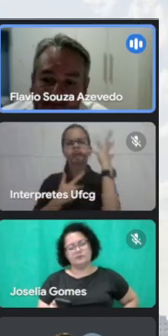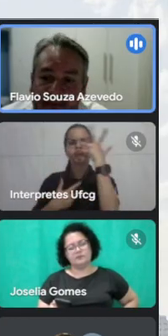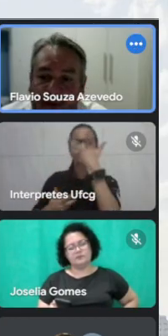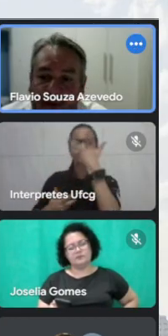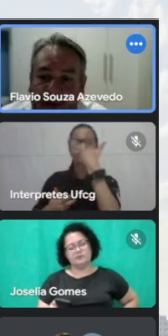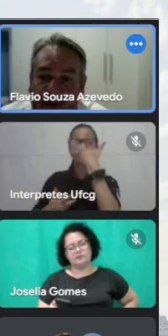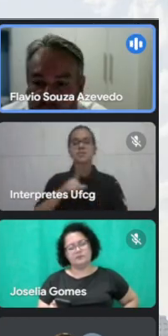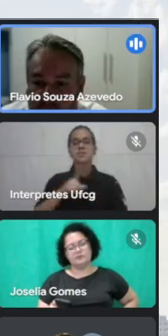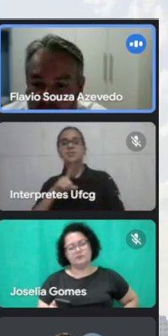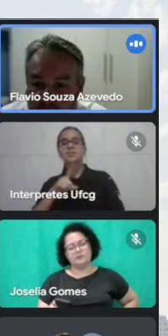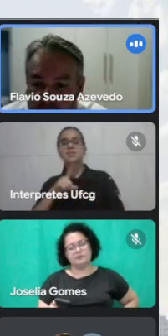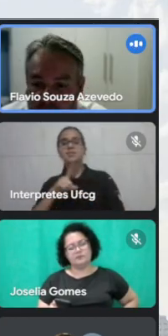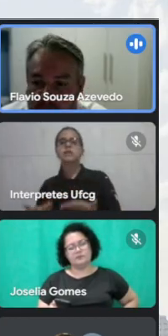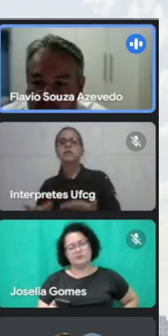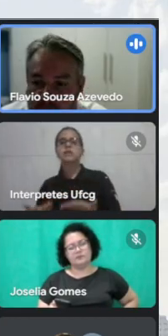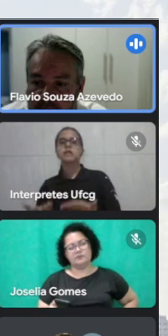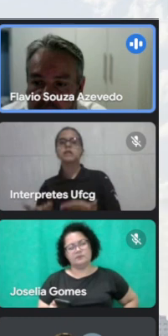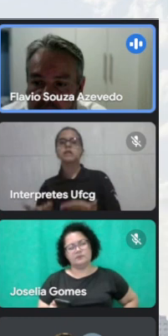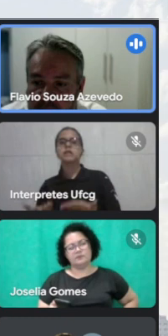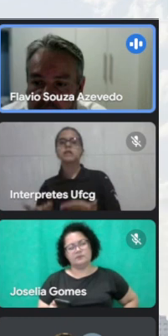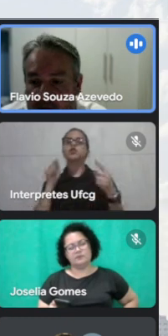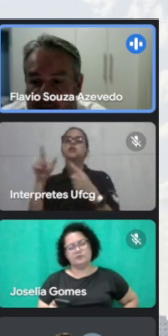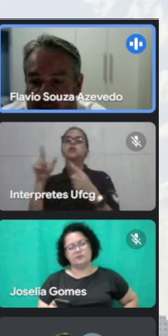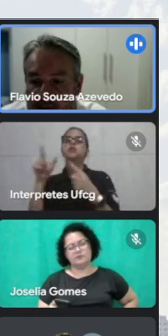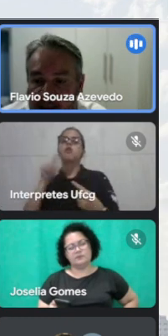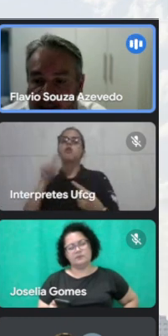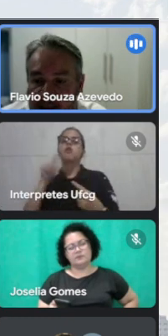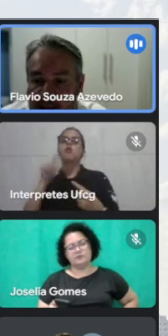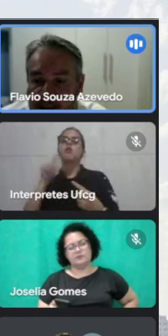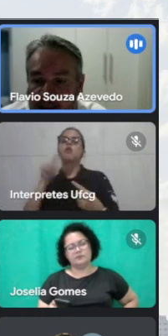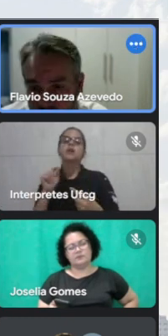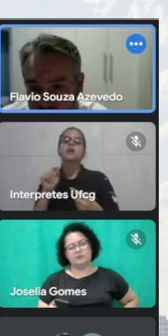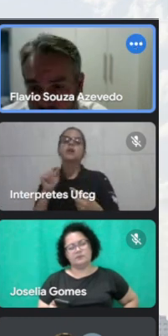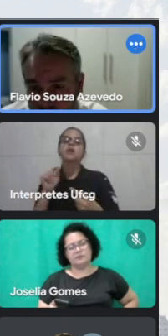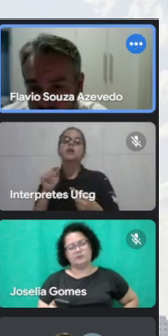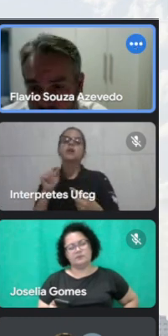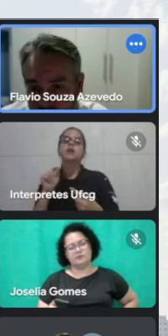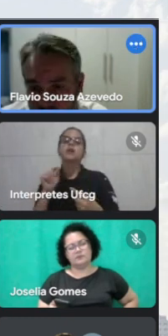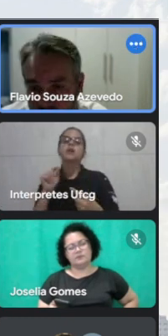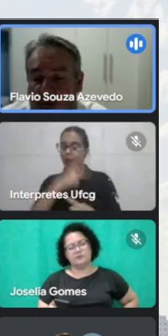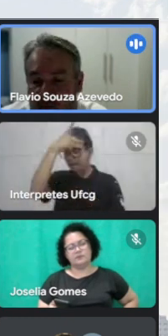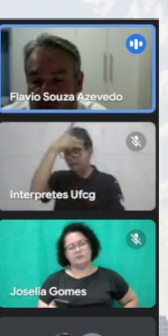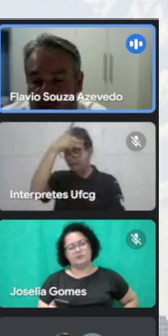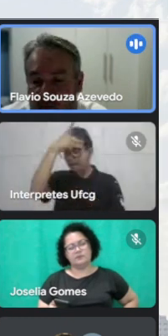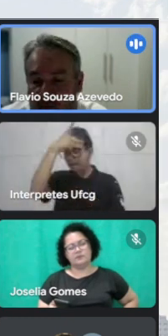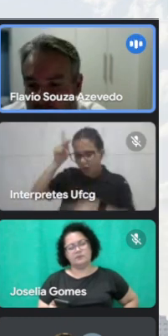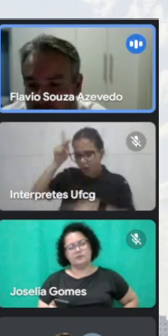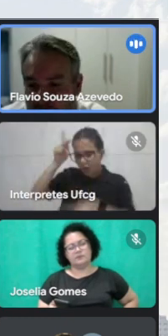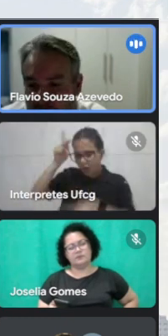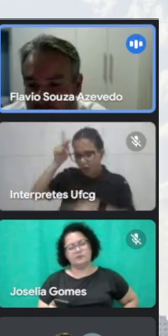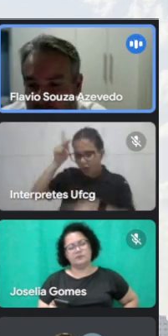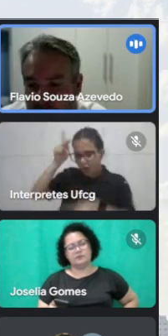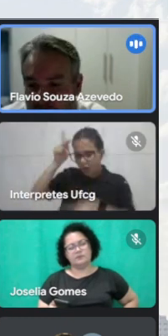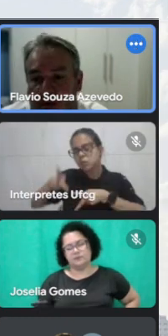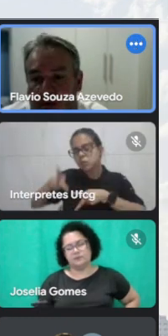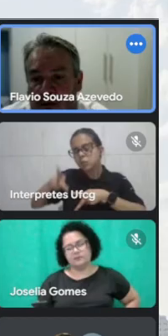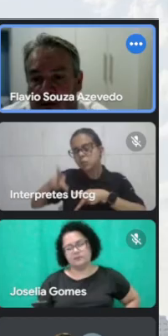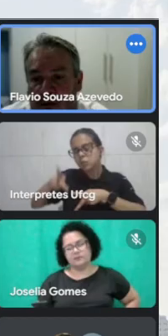margens. Então, a ideia do projeto é realmente reconectar as pessoas, né, com espaços de